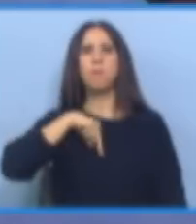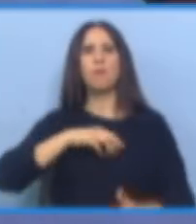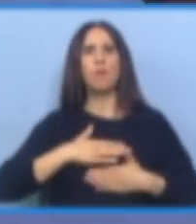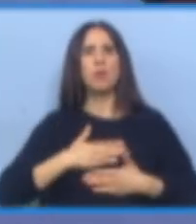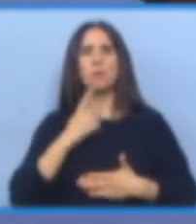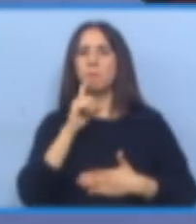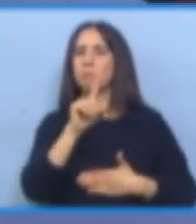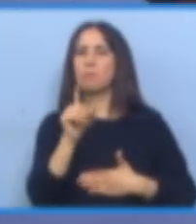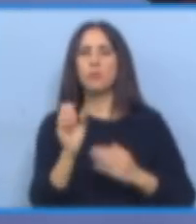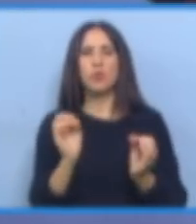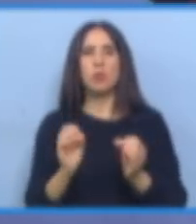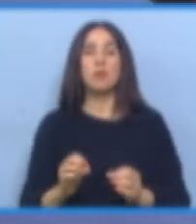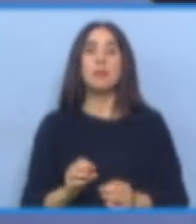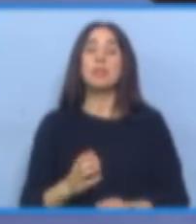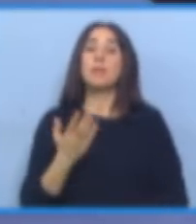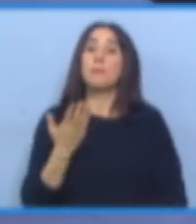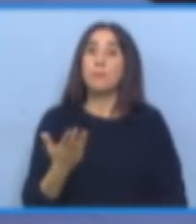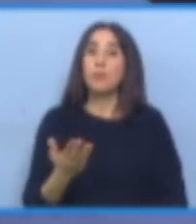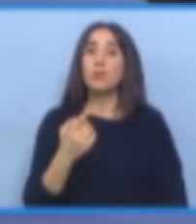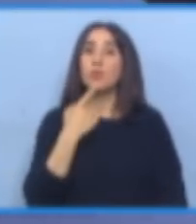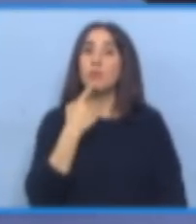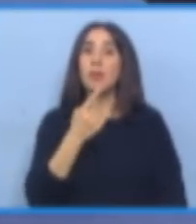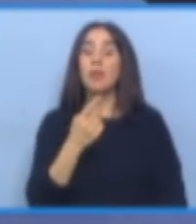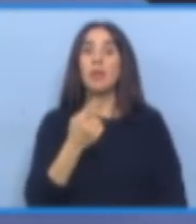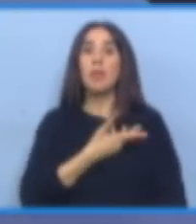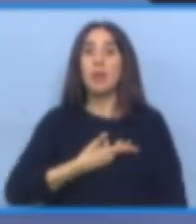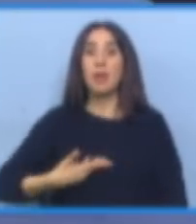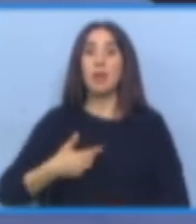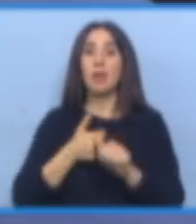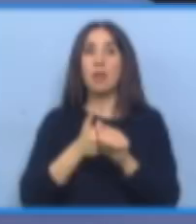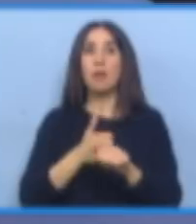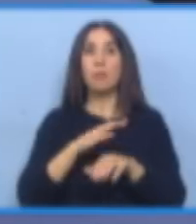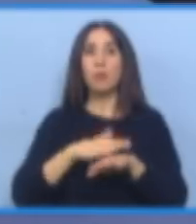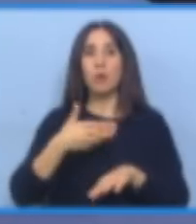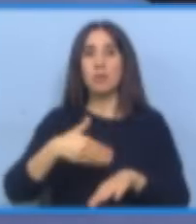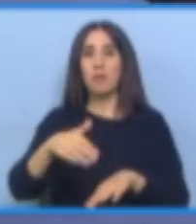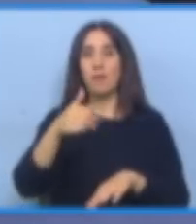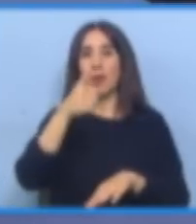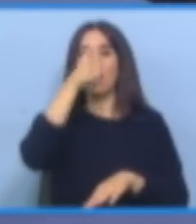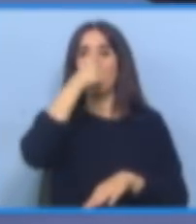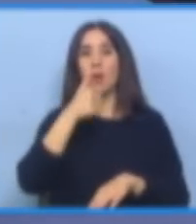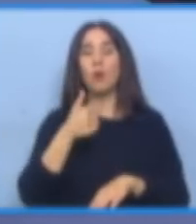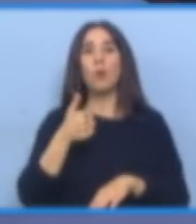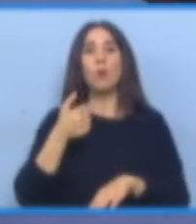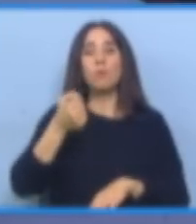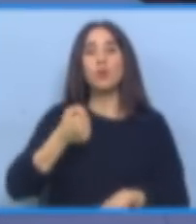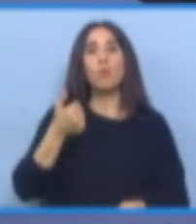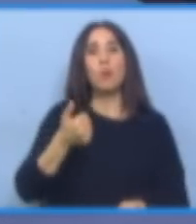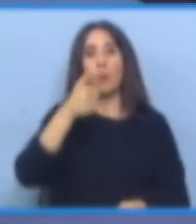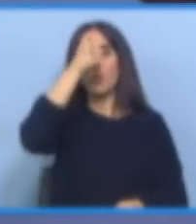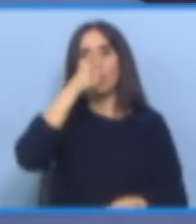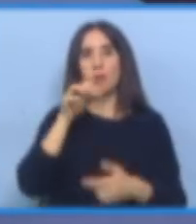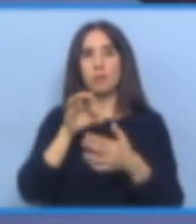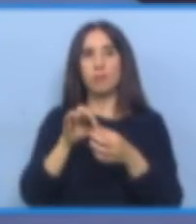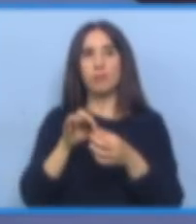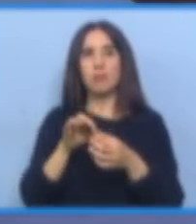Pois, mas eu estava a falar mais das vocações consagradas por causa deste domingo do Bom Pastor. Do Bom Pastor ser o domingo especificamente para Vamos isso. para